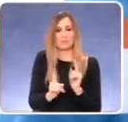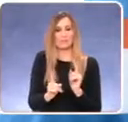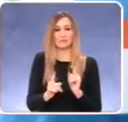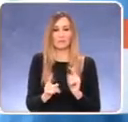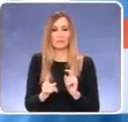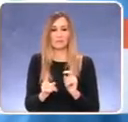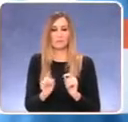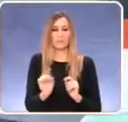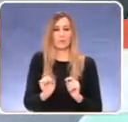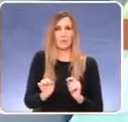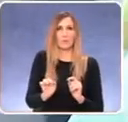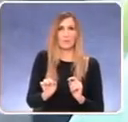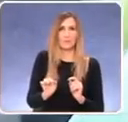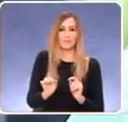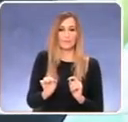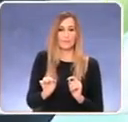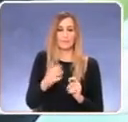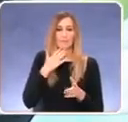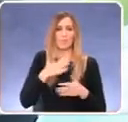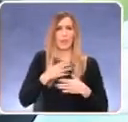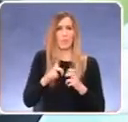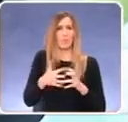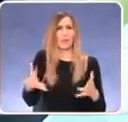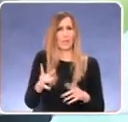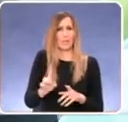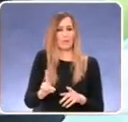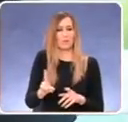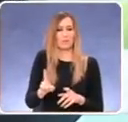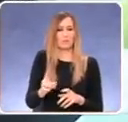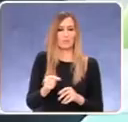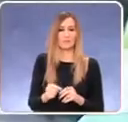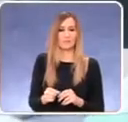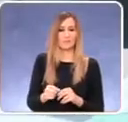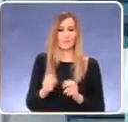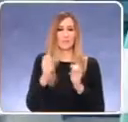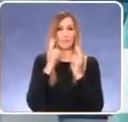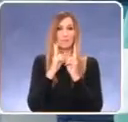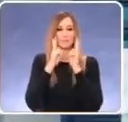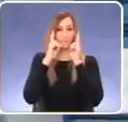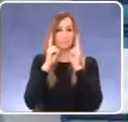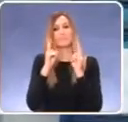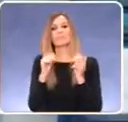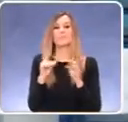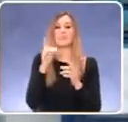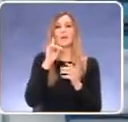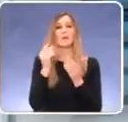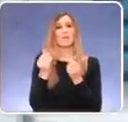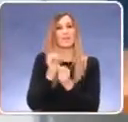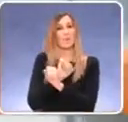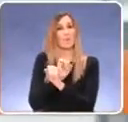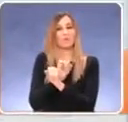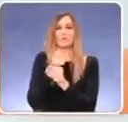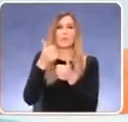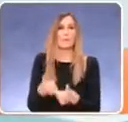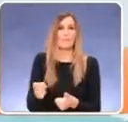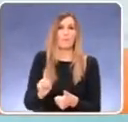enfim, não nos coloca assim um grande problema, porque estamos a falar do Alan Ford, mas a qualidade é sempre um bocadinho menos boa e,